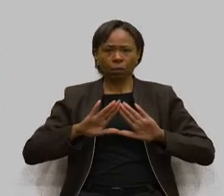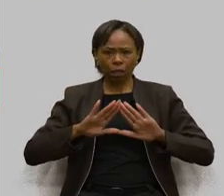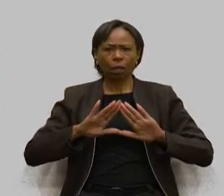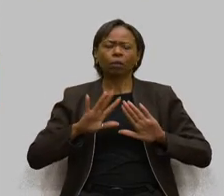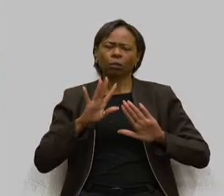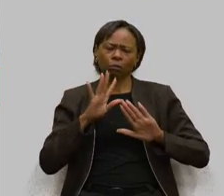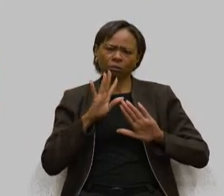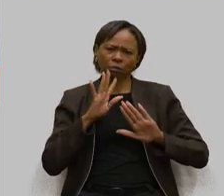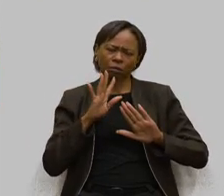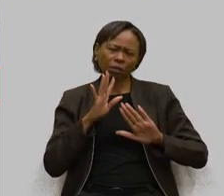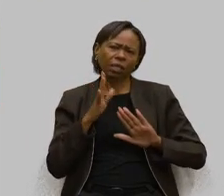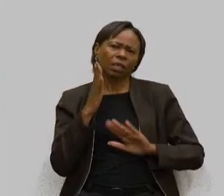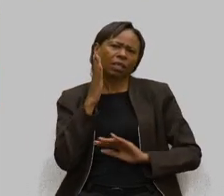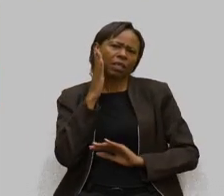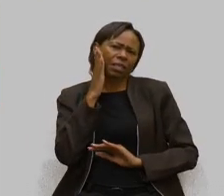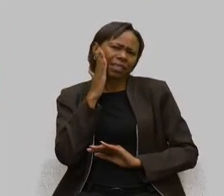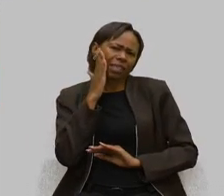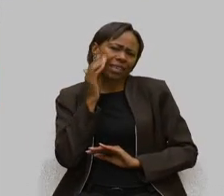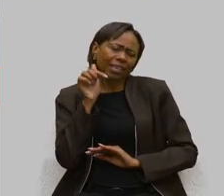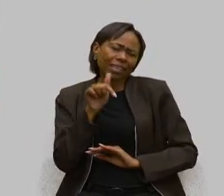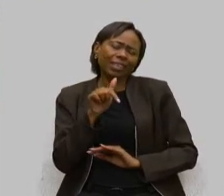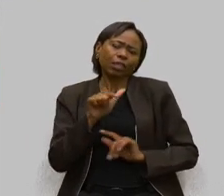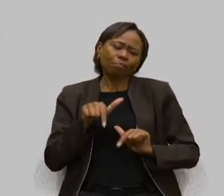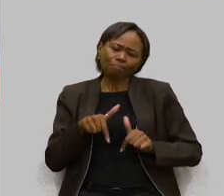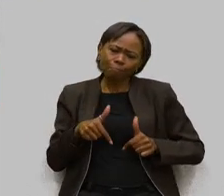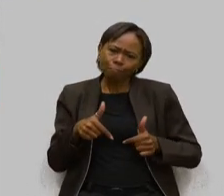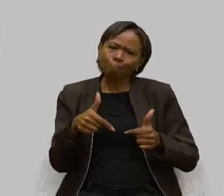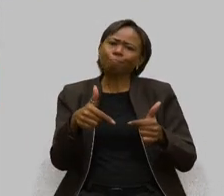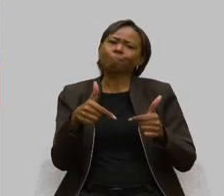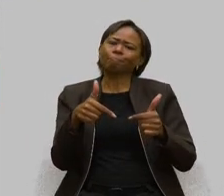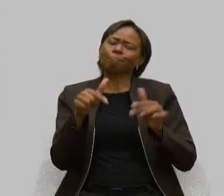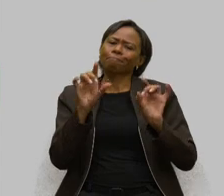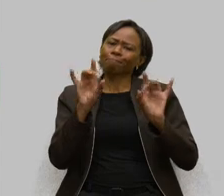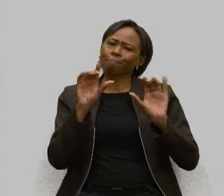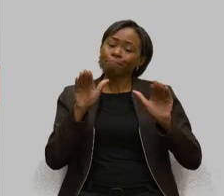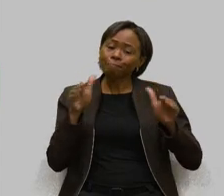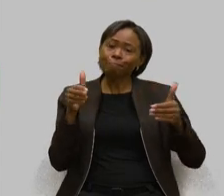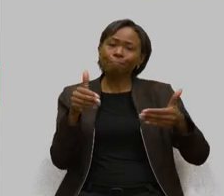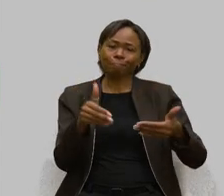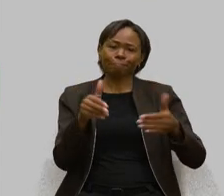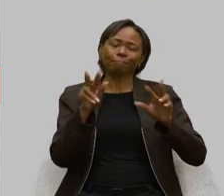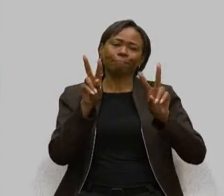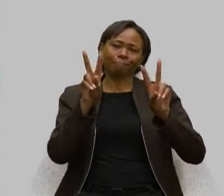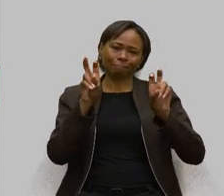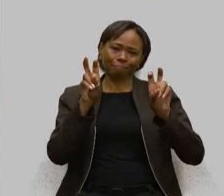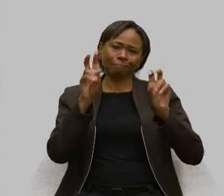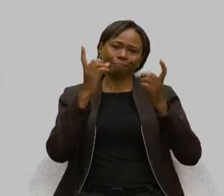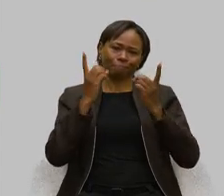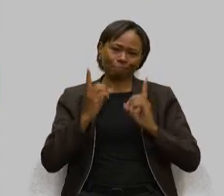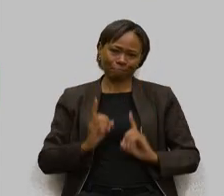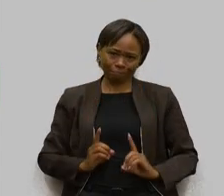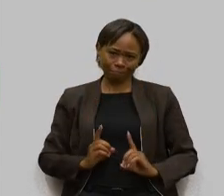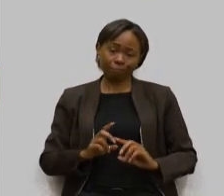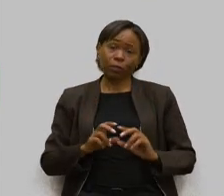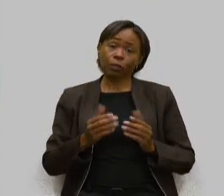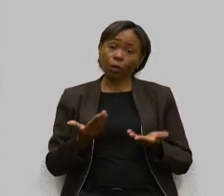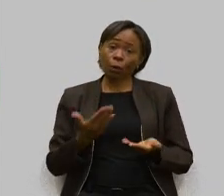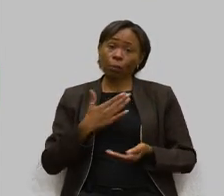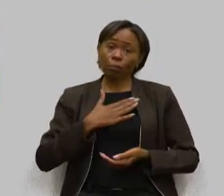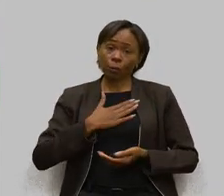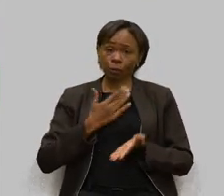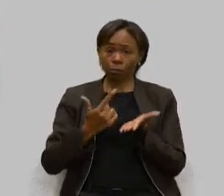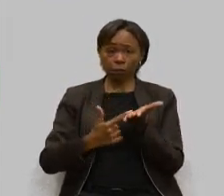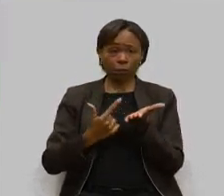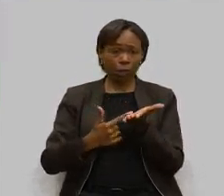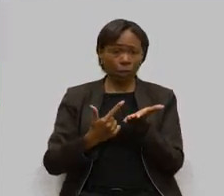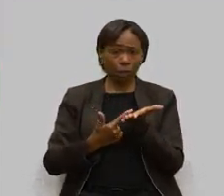uma uma atitude especial para com com essa pauta né E os livros foram feitos com muito muito carinho n